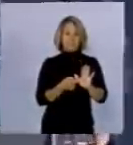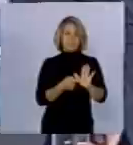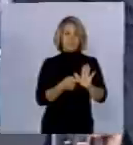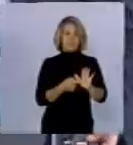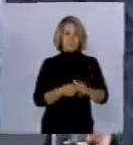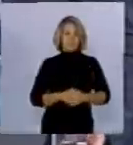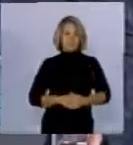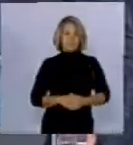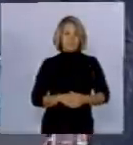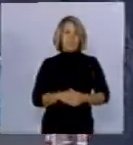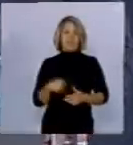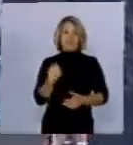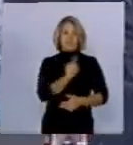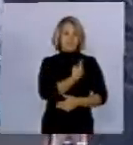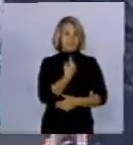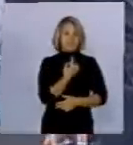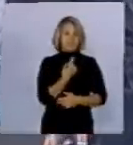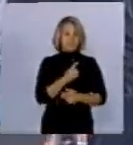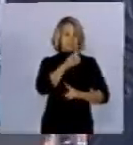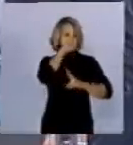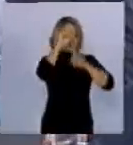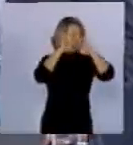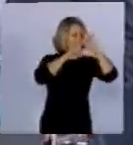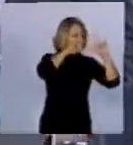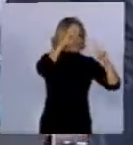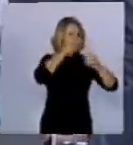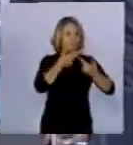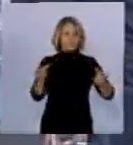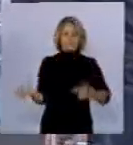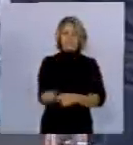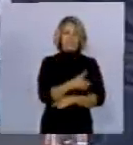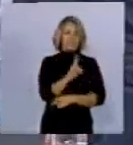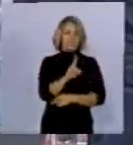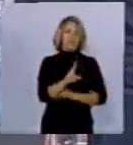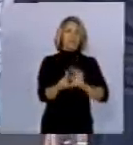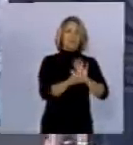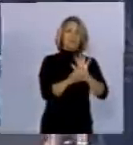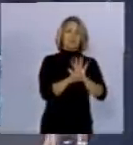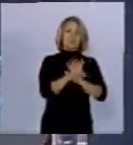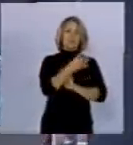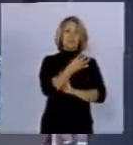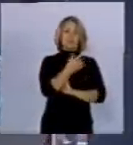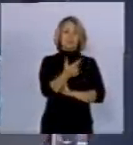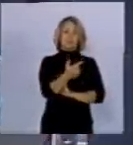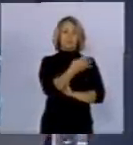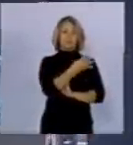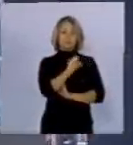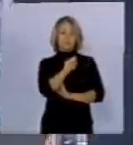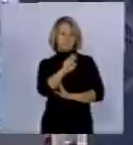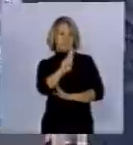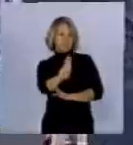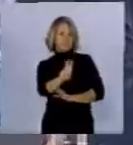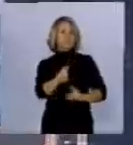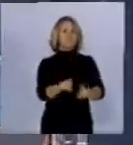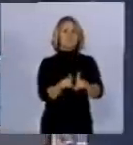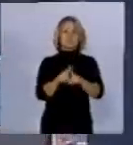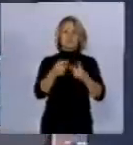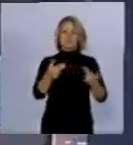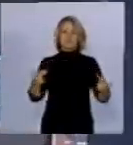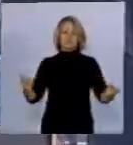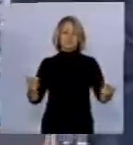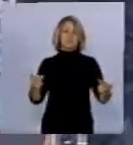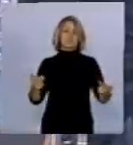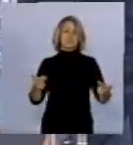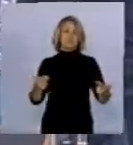presentes que nós não estamos inventando a Roda com a lei 12485 e e as cotas por ela implementadas ao